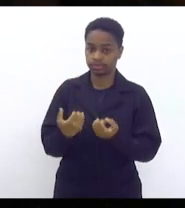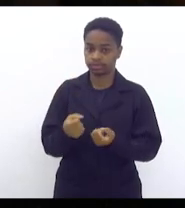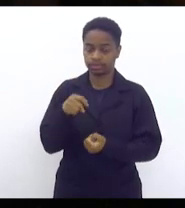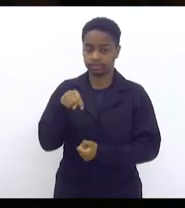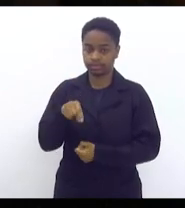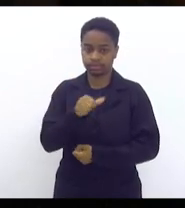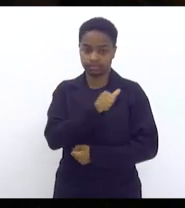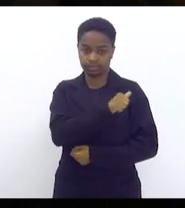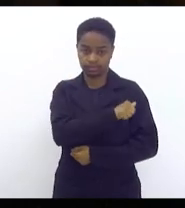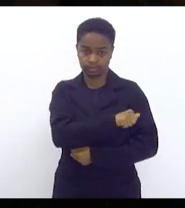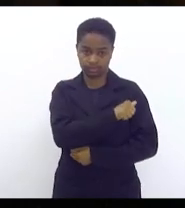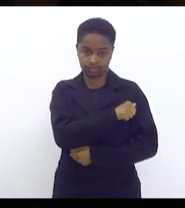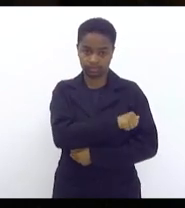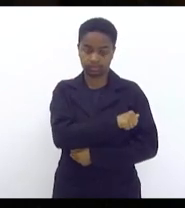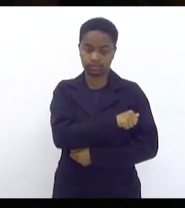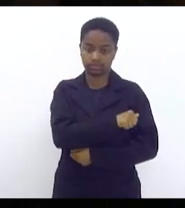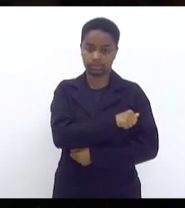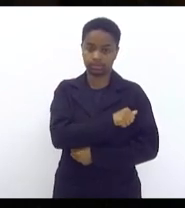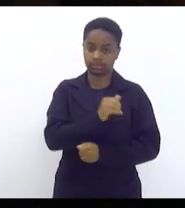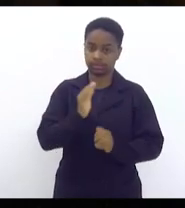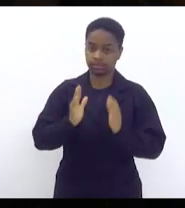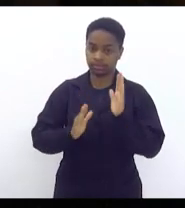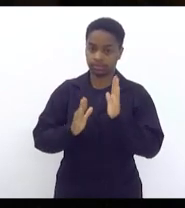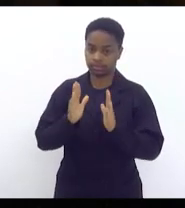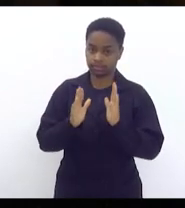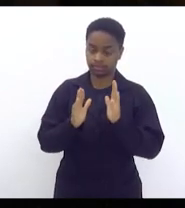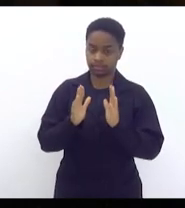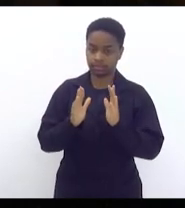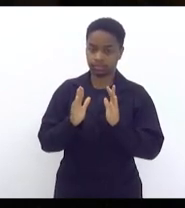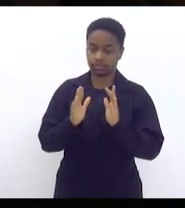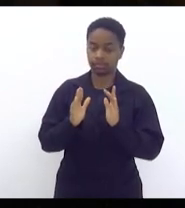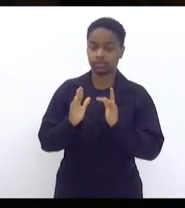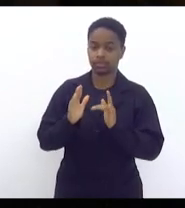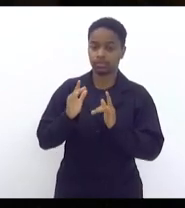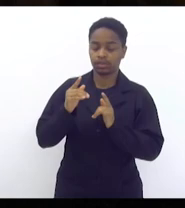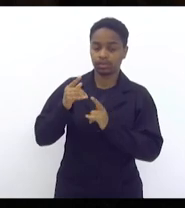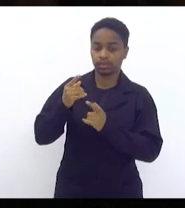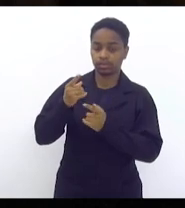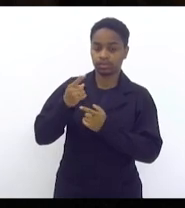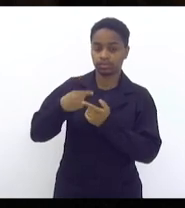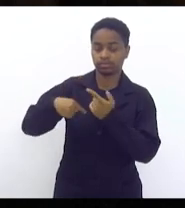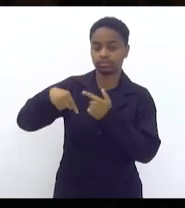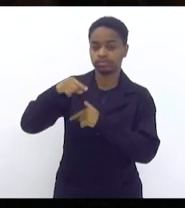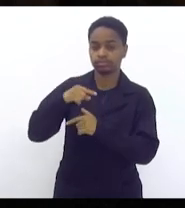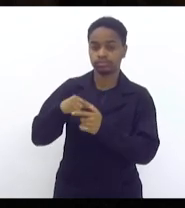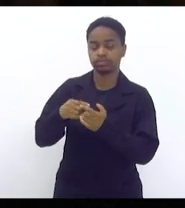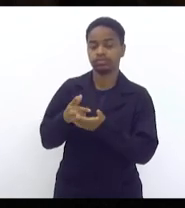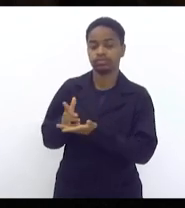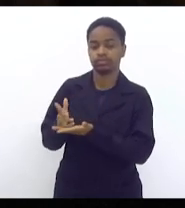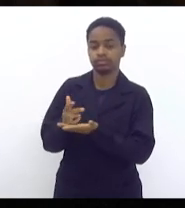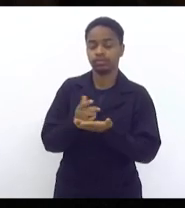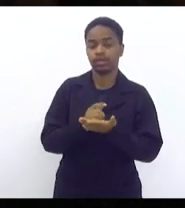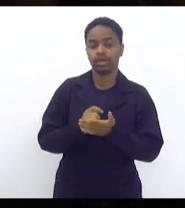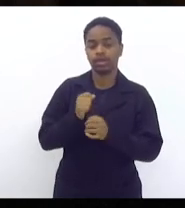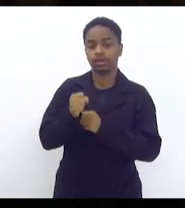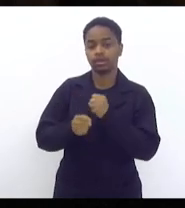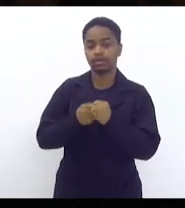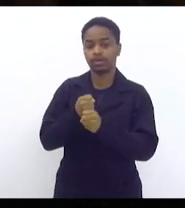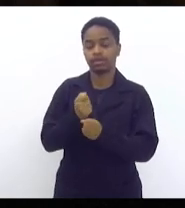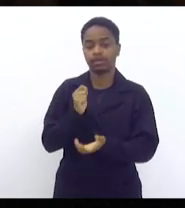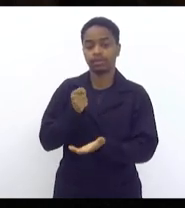de Janeiro, em regime de recuperação fiscal, pagar o ano que vem